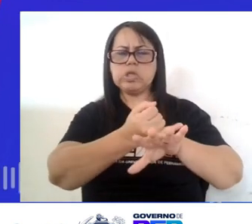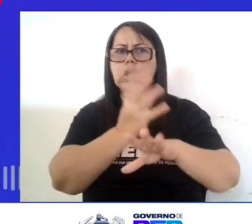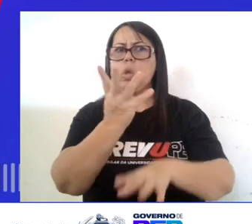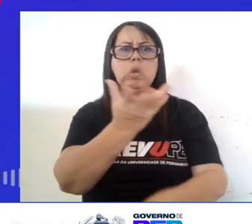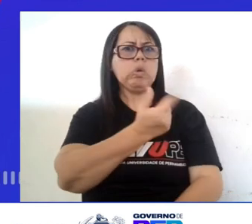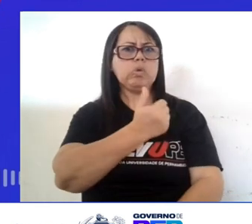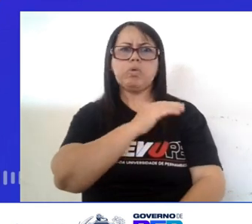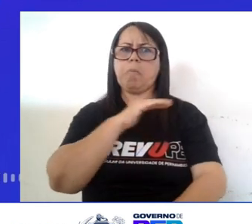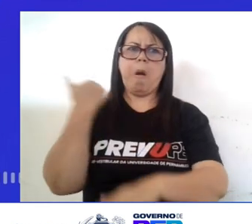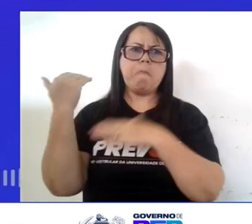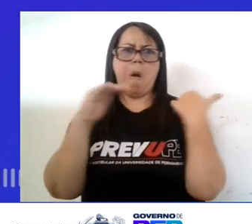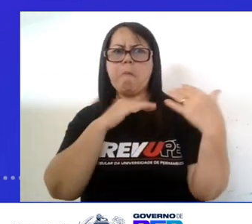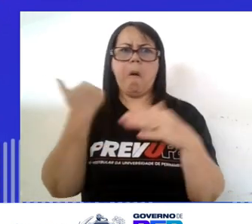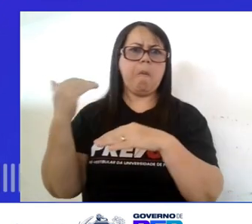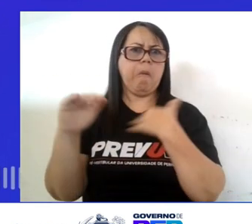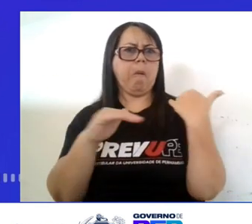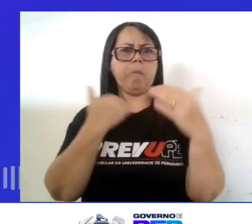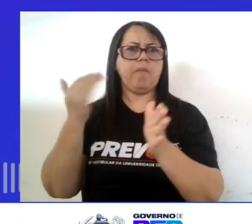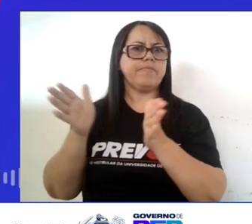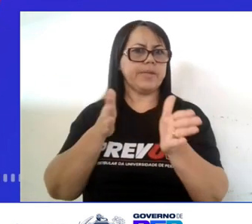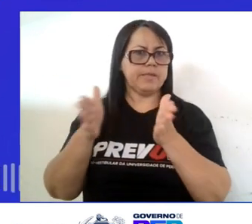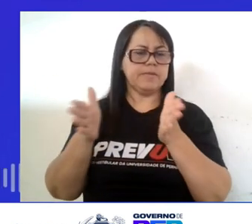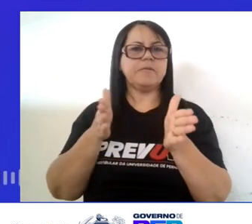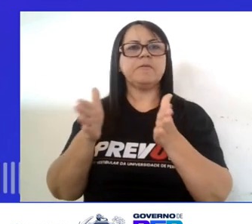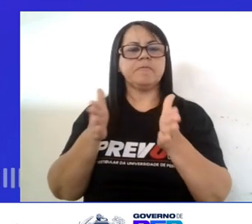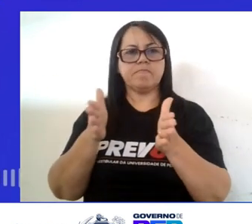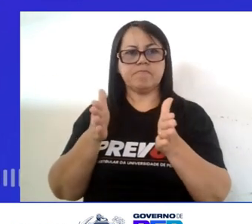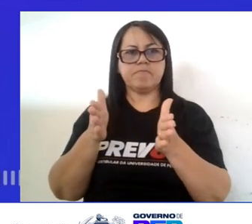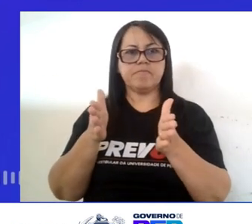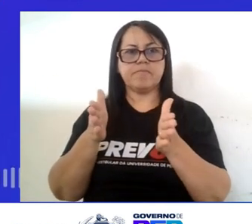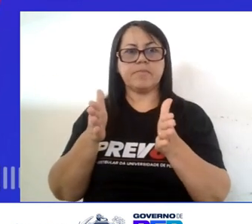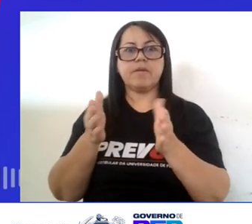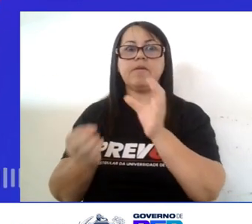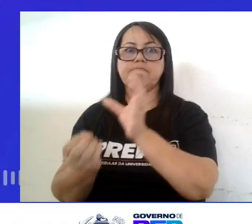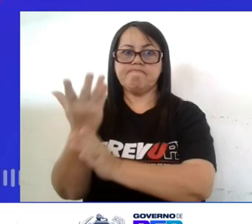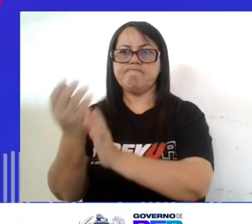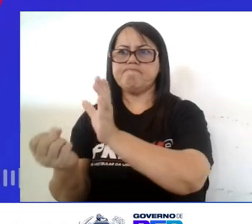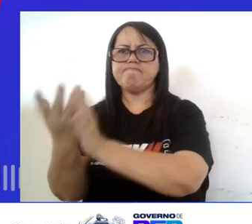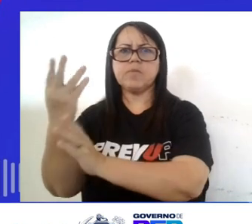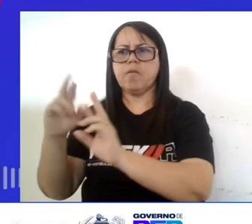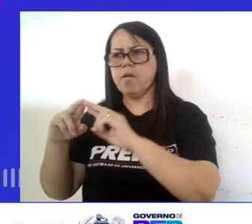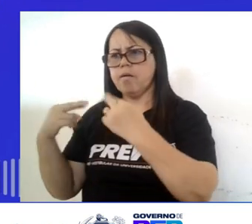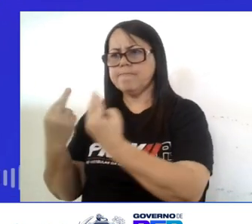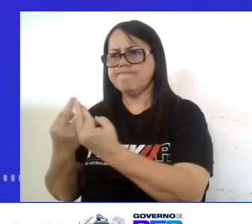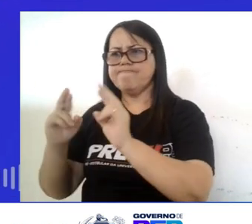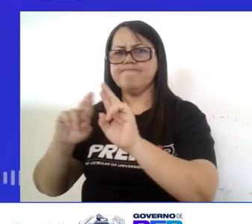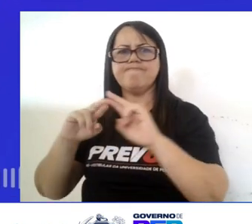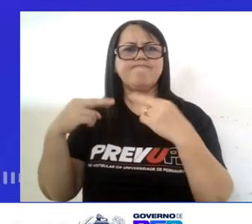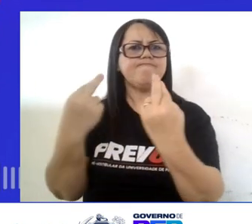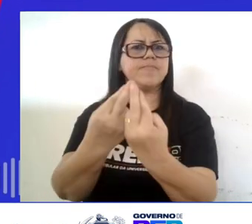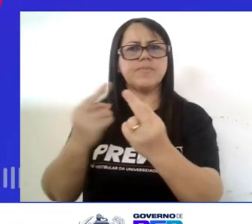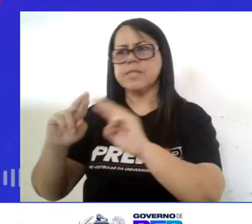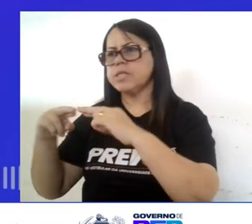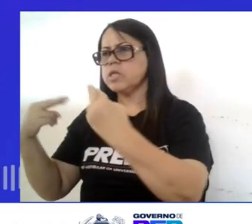assassinada durante essa Conquista foram fundados vários reinos e Condados cristãos